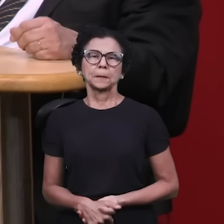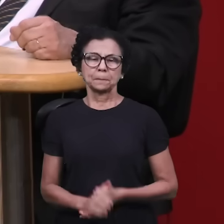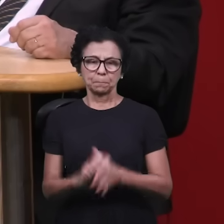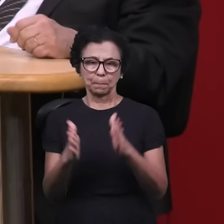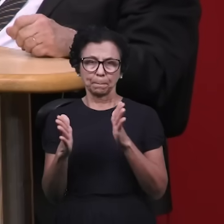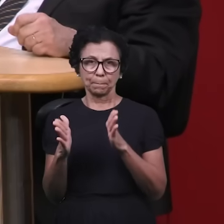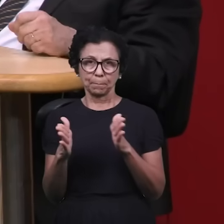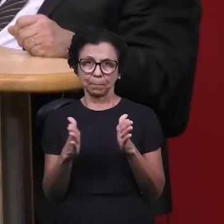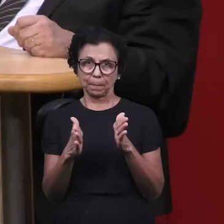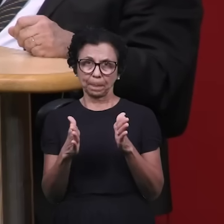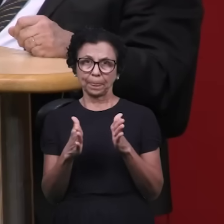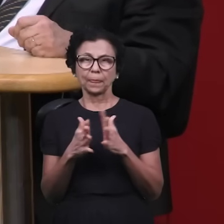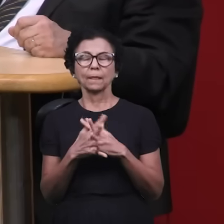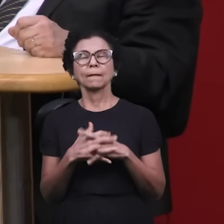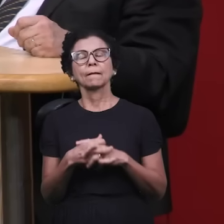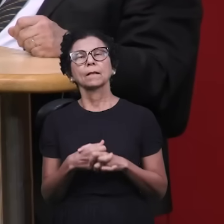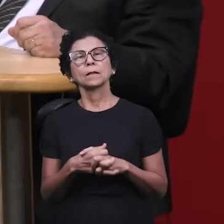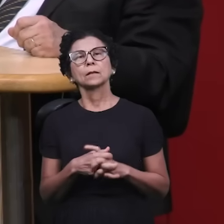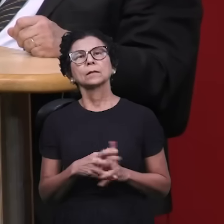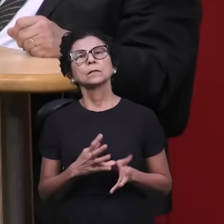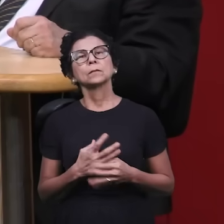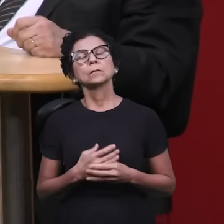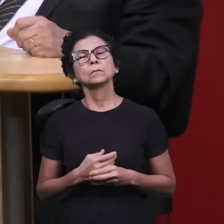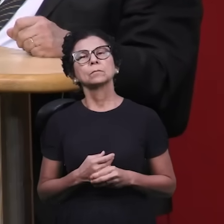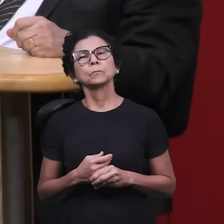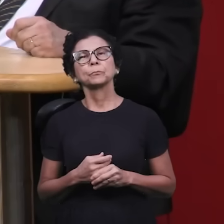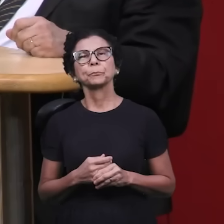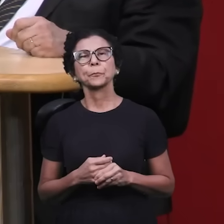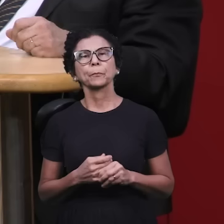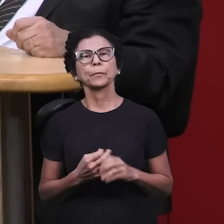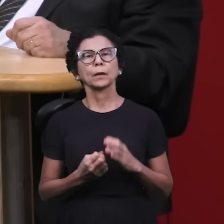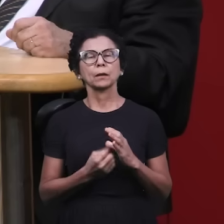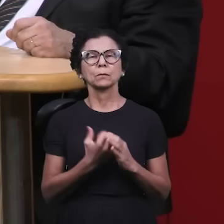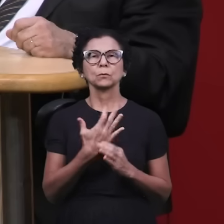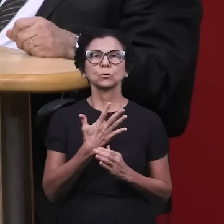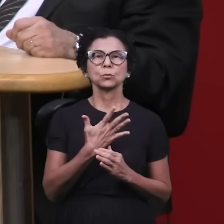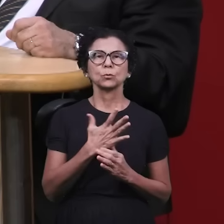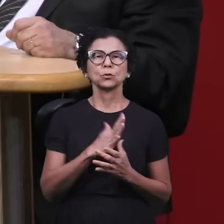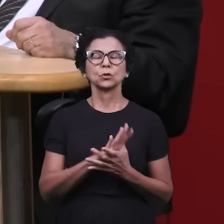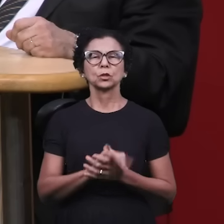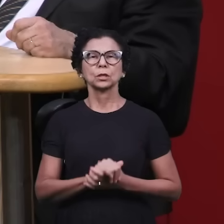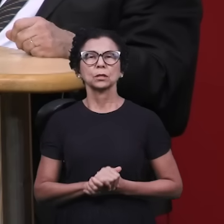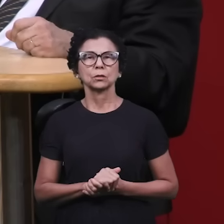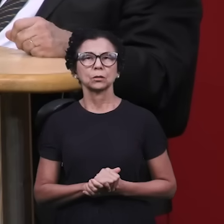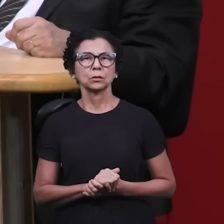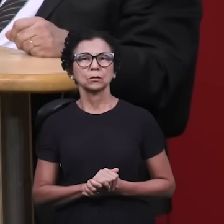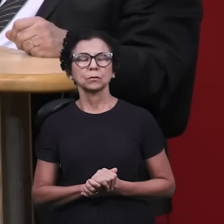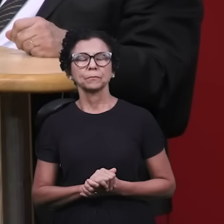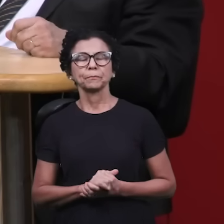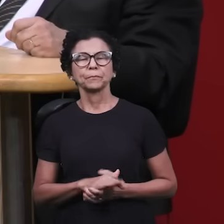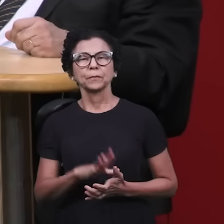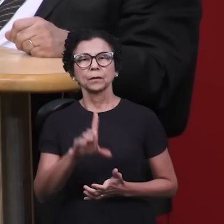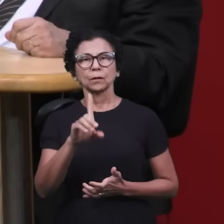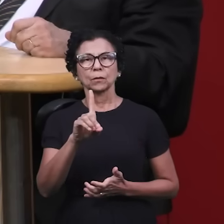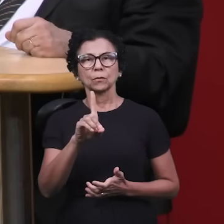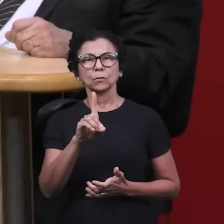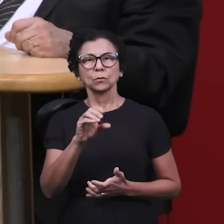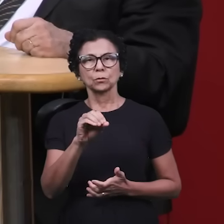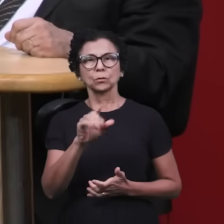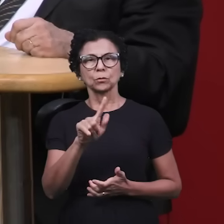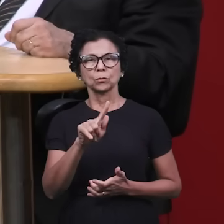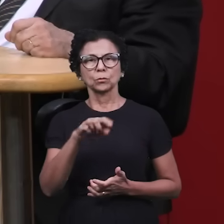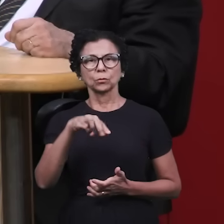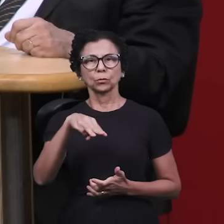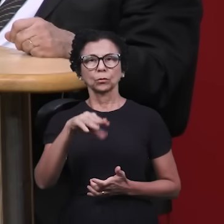Nesse período, né, surgiram a dogmática da igreja. A dogmática